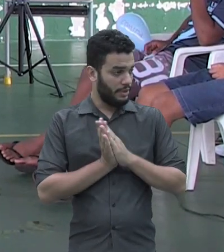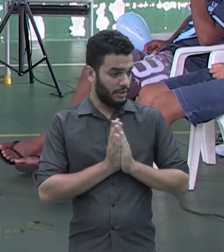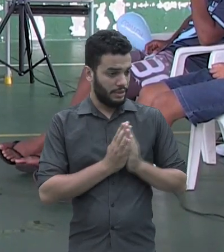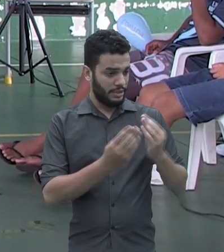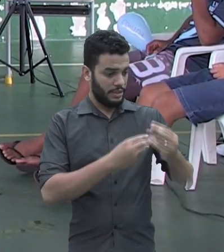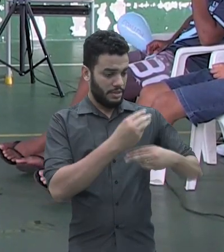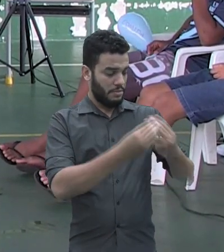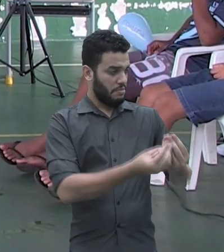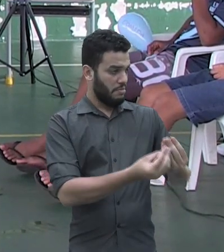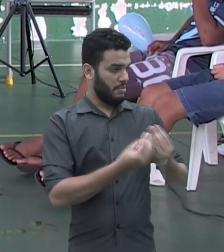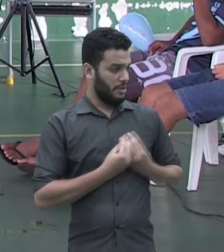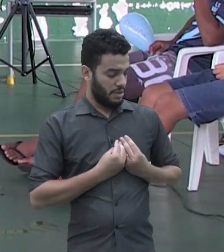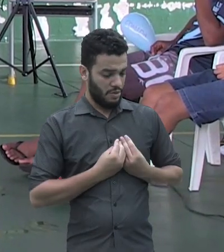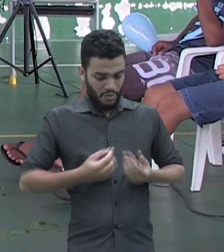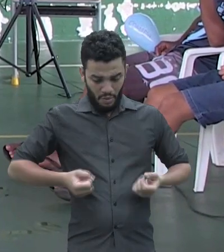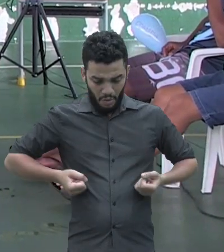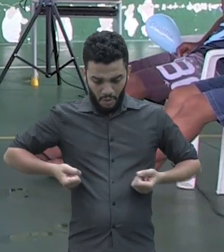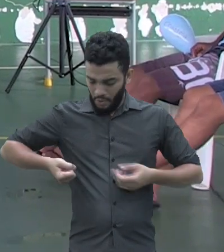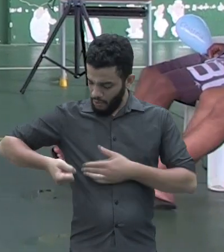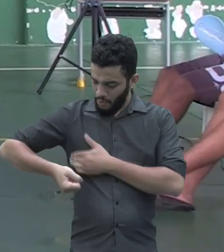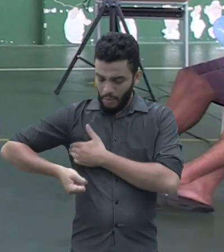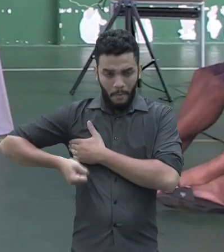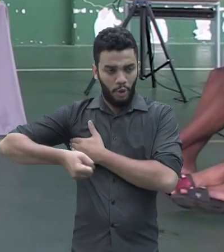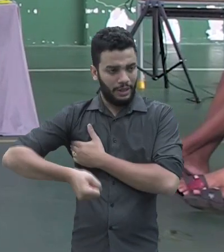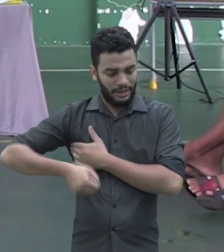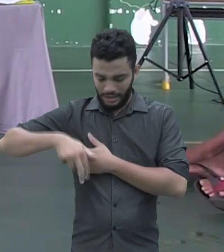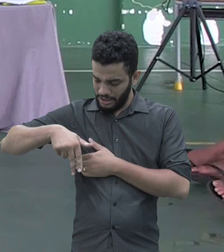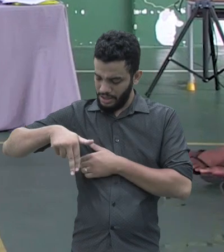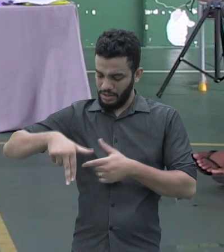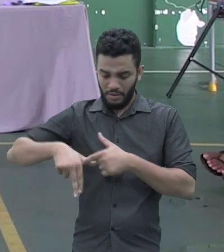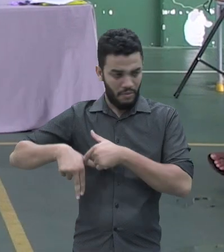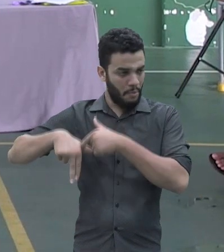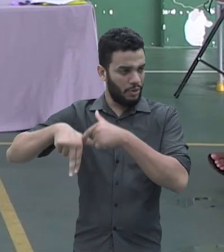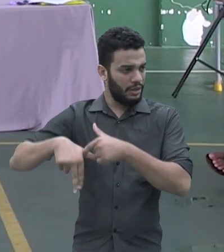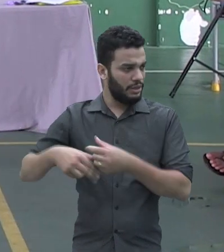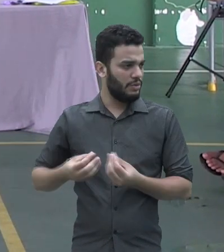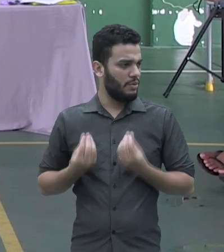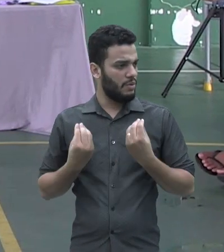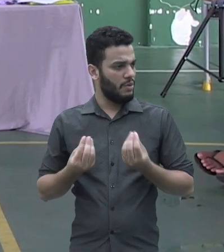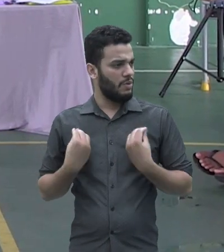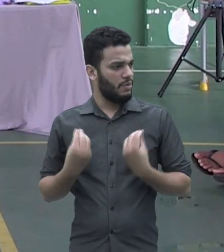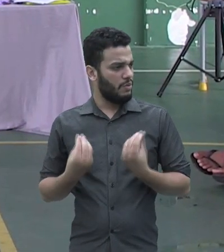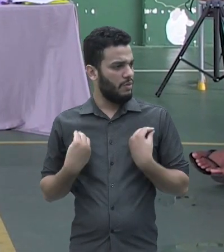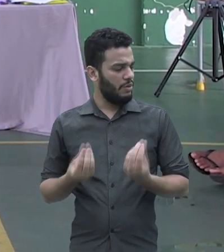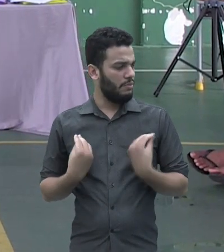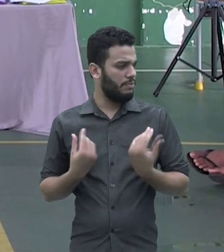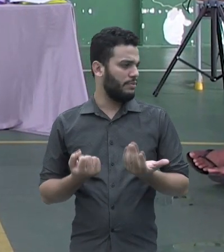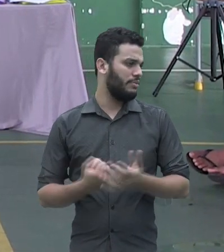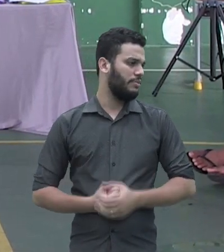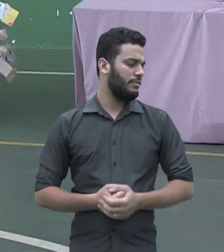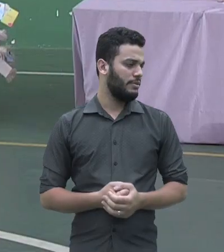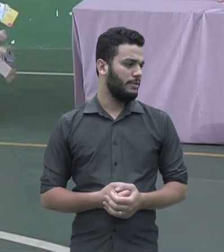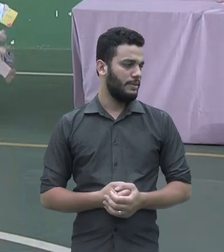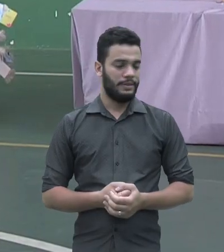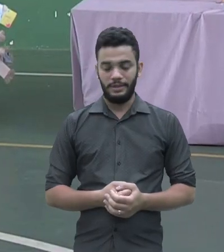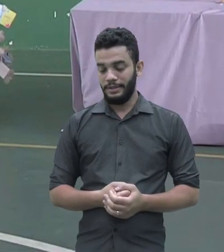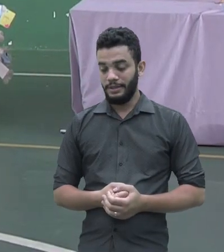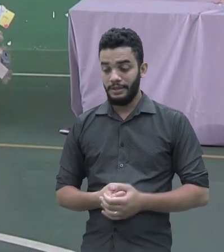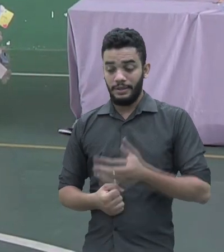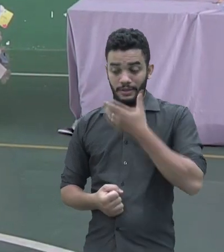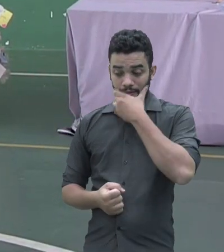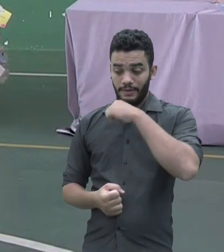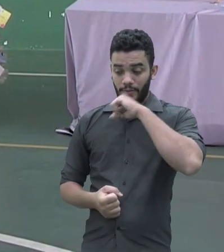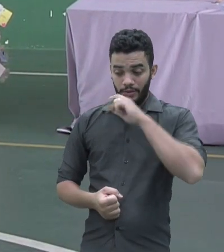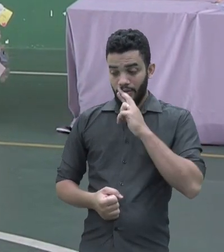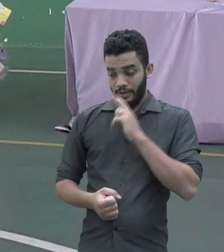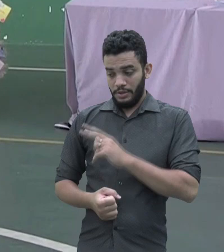uma muleta, pai, como é que eu vou ser feliz? Alguém imagina o que o pai respondeu para ela? Você tem que